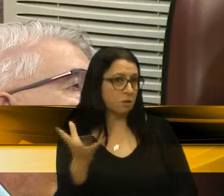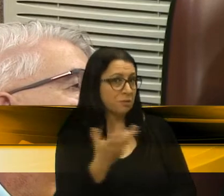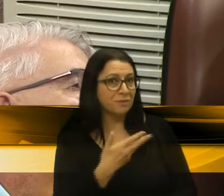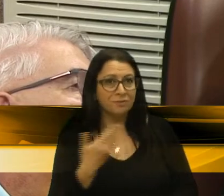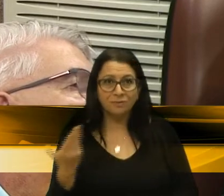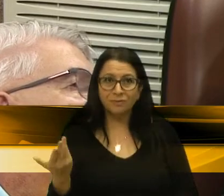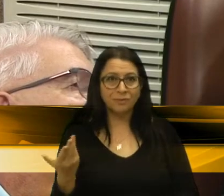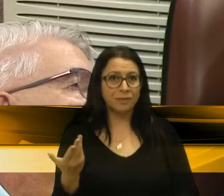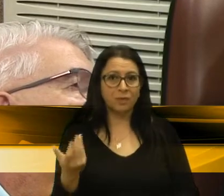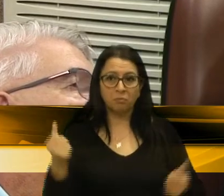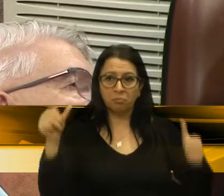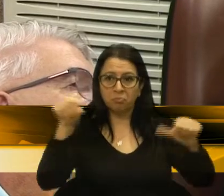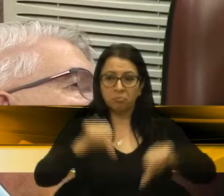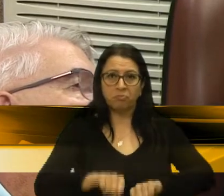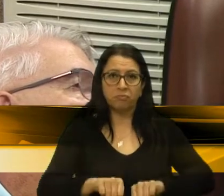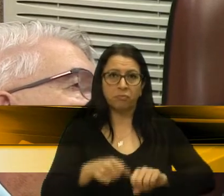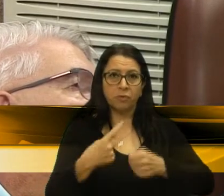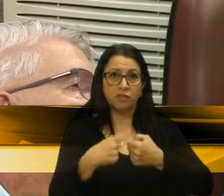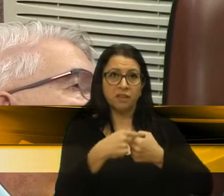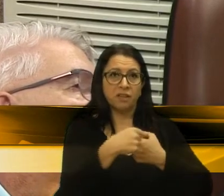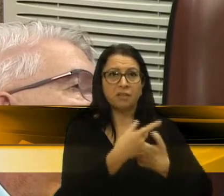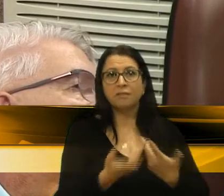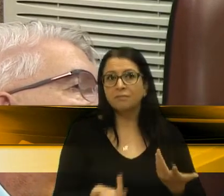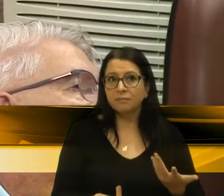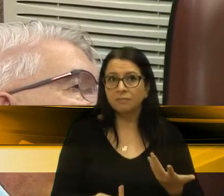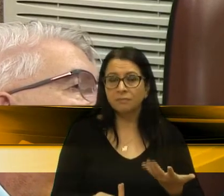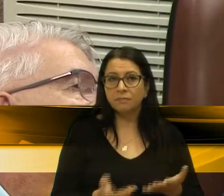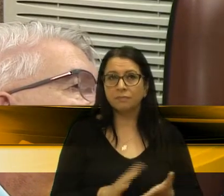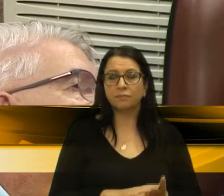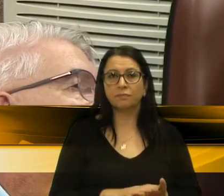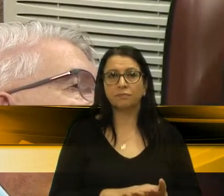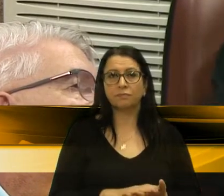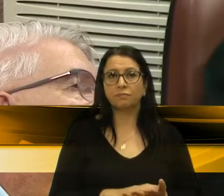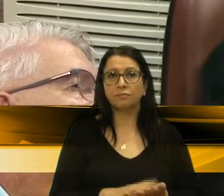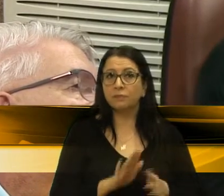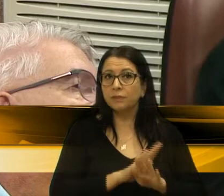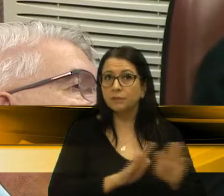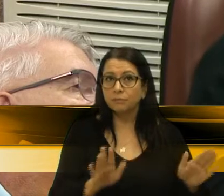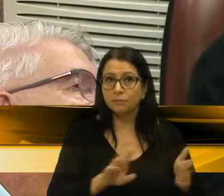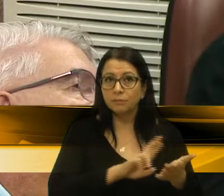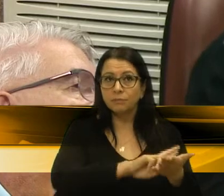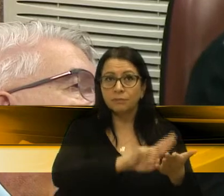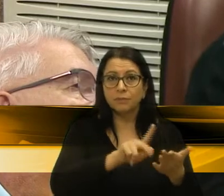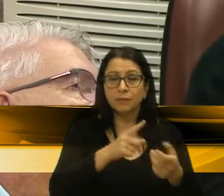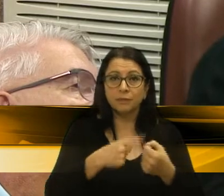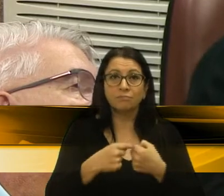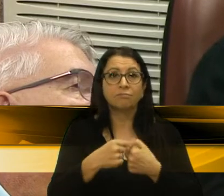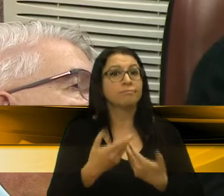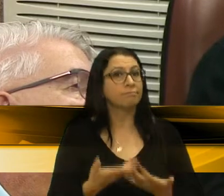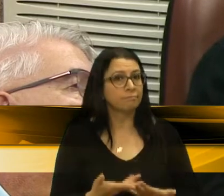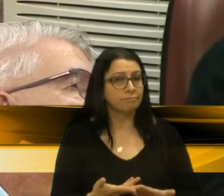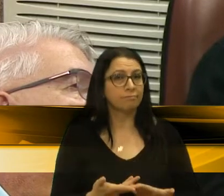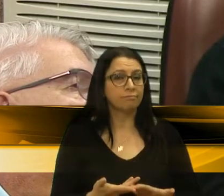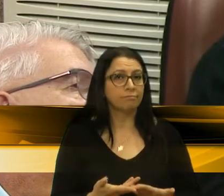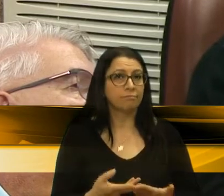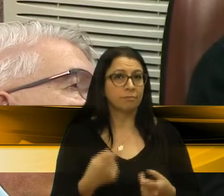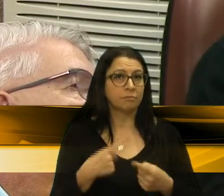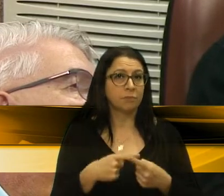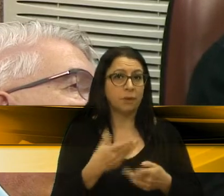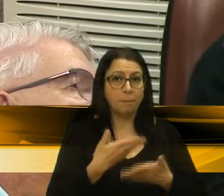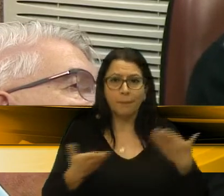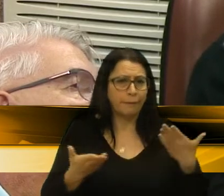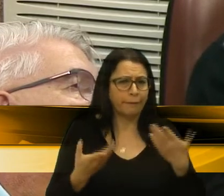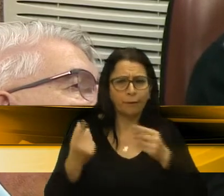na destruição de diversos municípios. Vai acabar com diversos municípios, porque se perdeu a